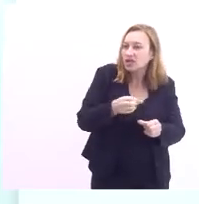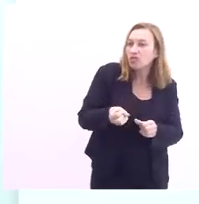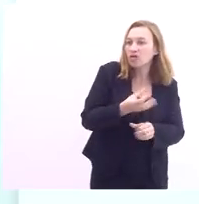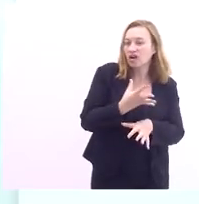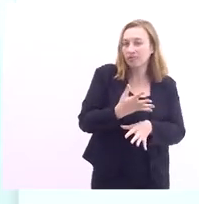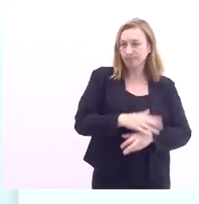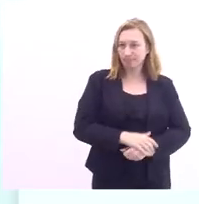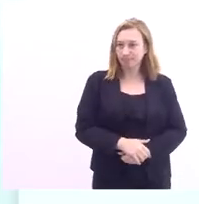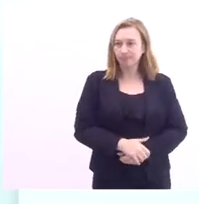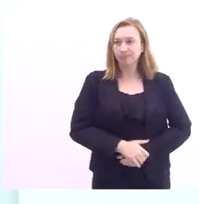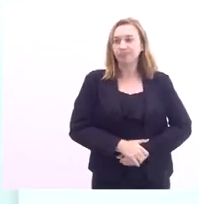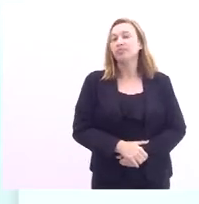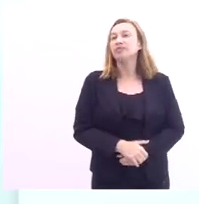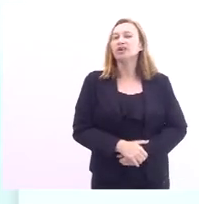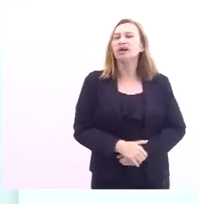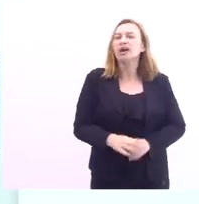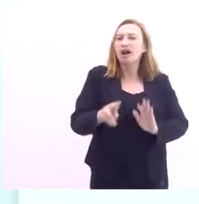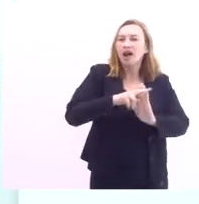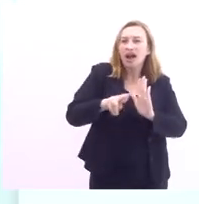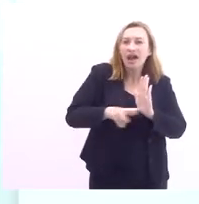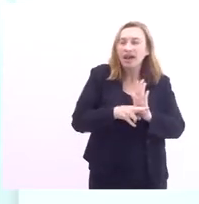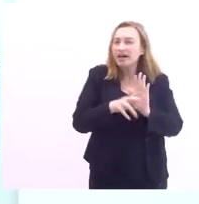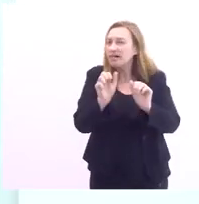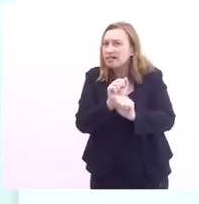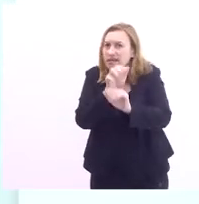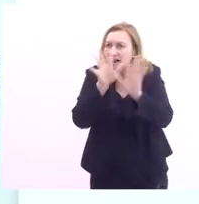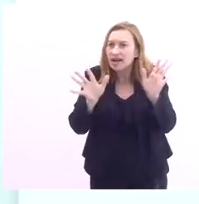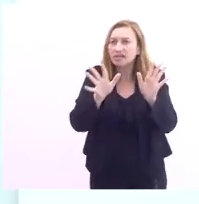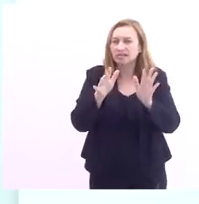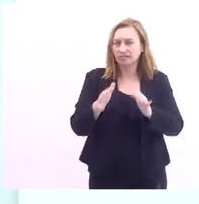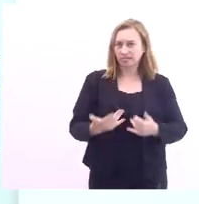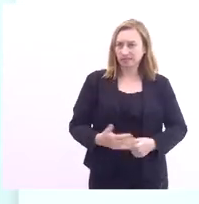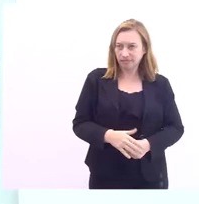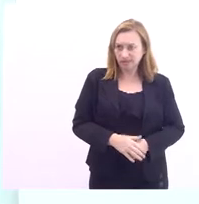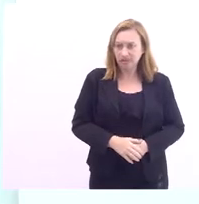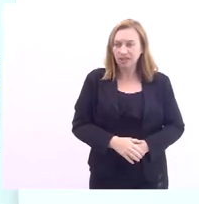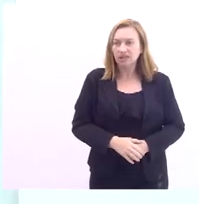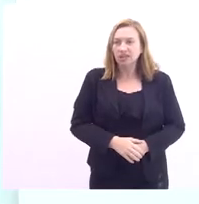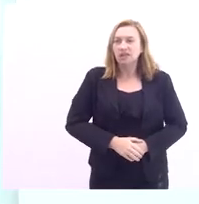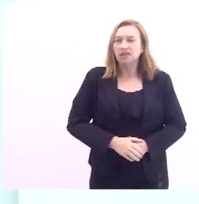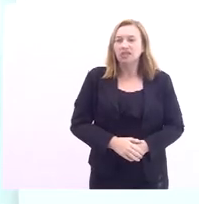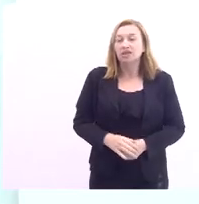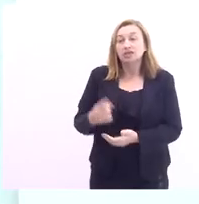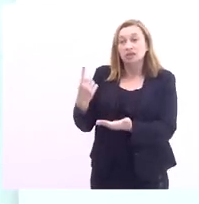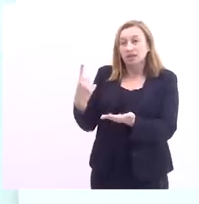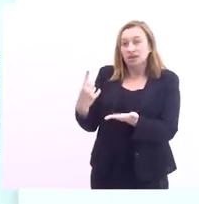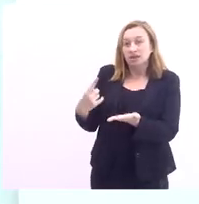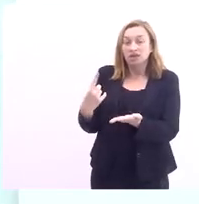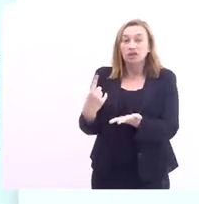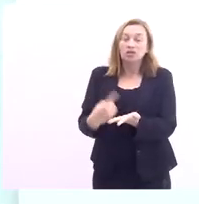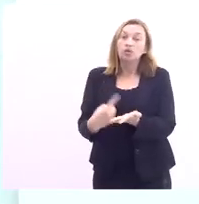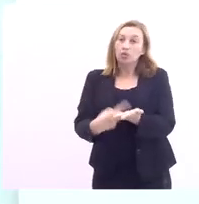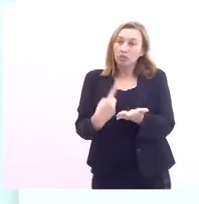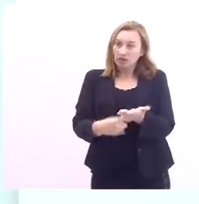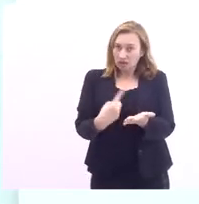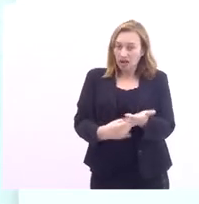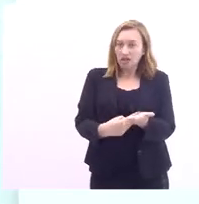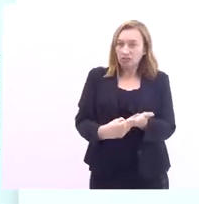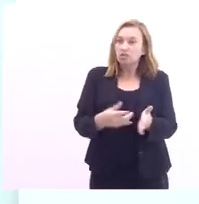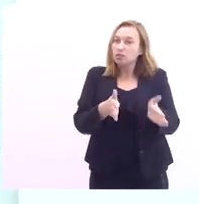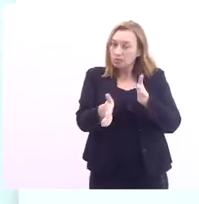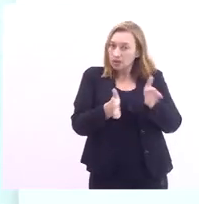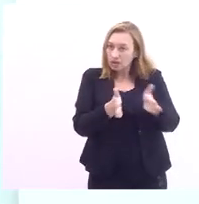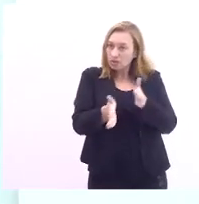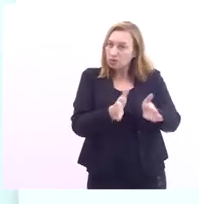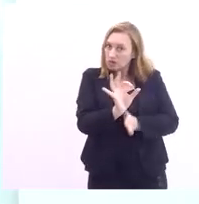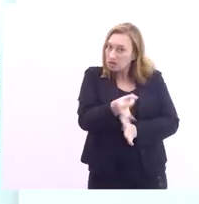concessão. A regra do jogo era muito clara. Aquela concessão tinha prazo definido. Não dá para...